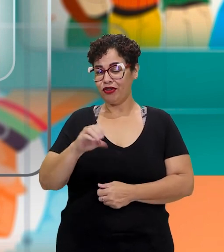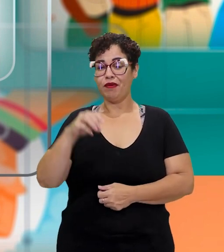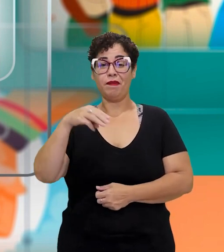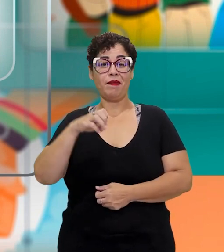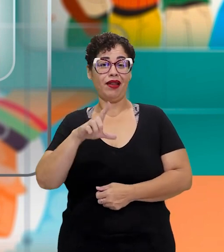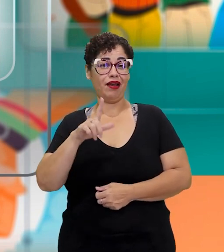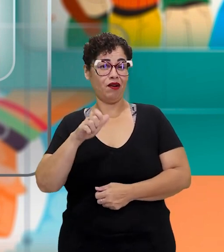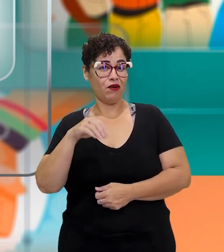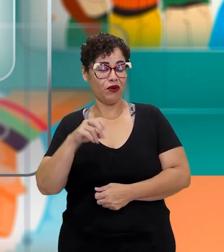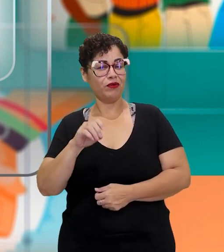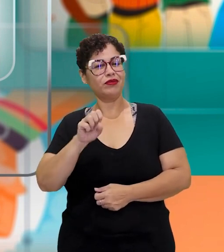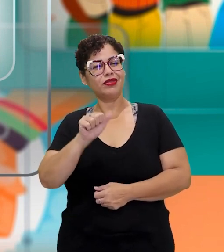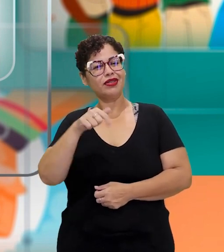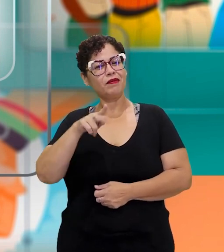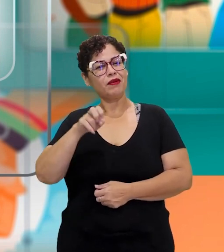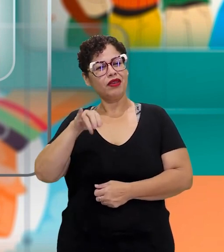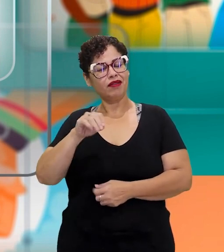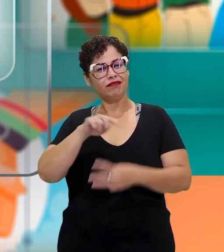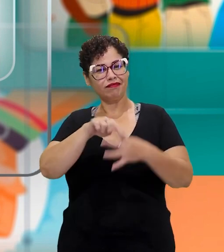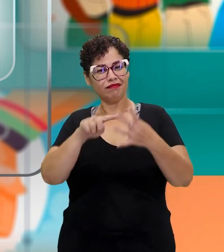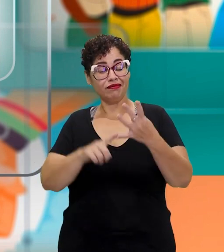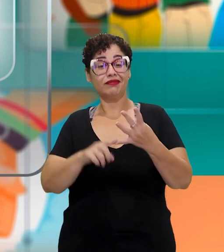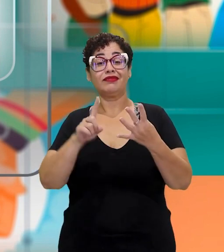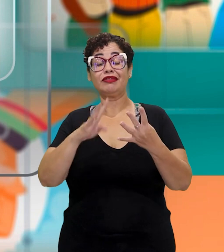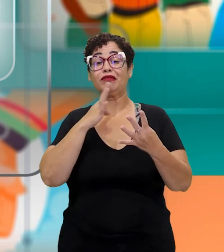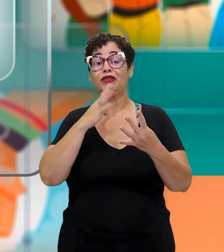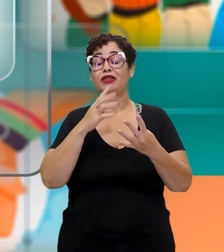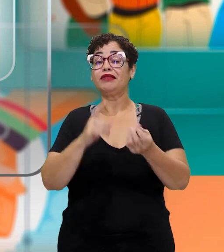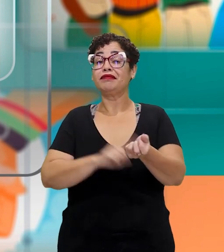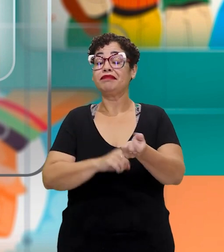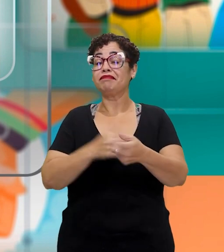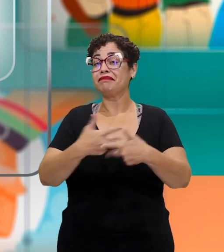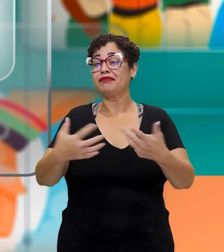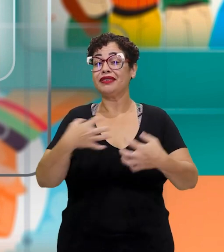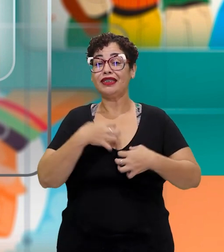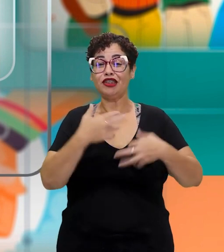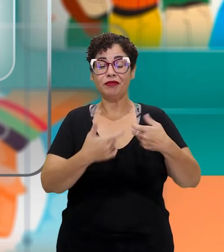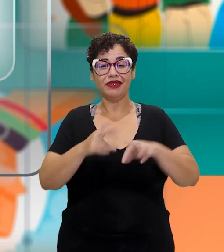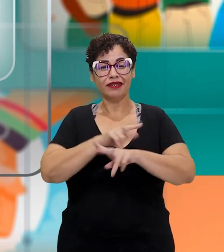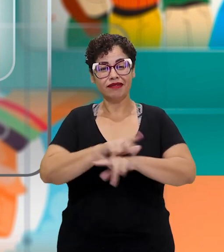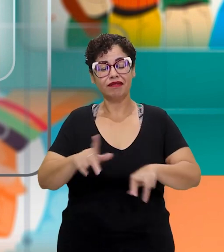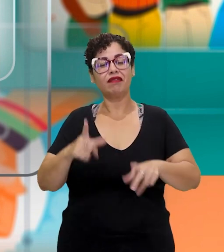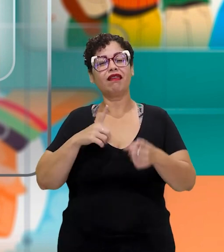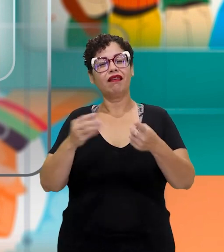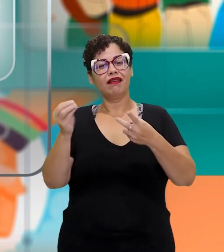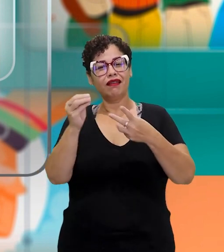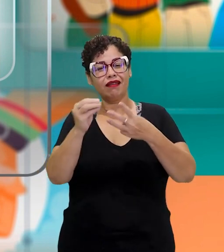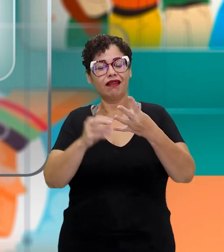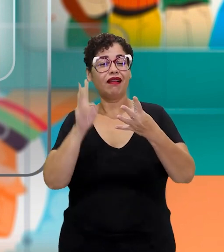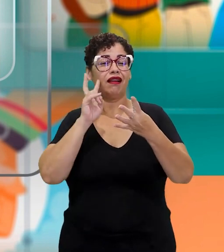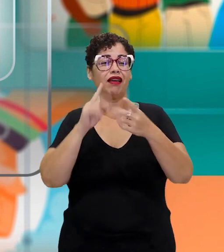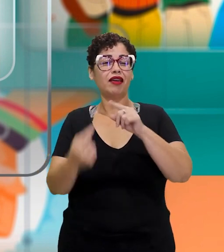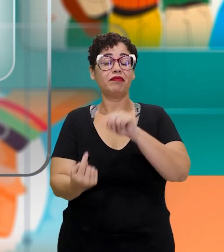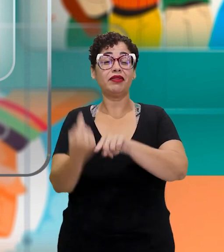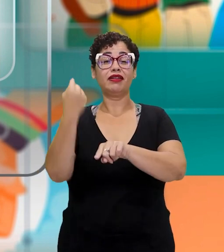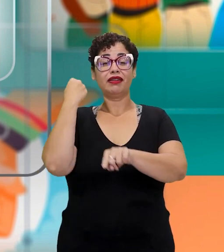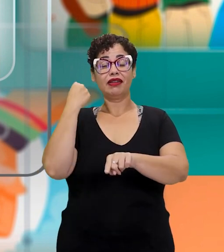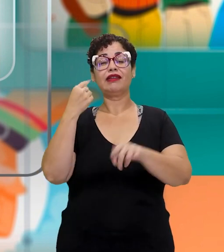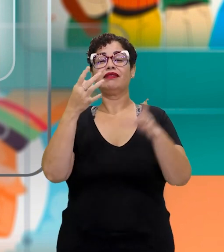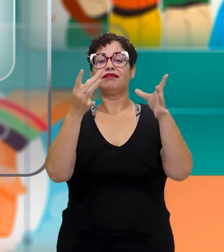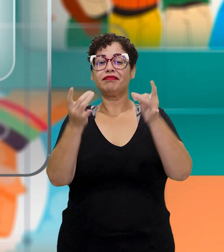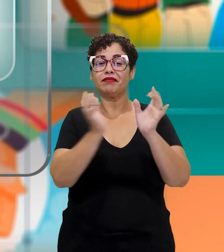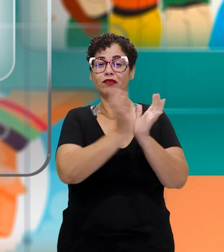fleumático, melancólico e sanguíneo, também conhecidos como os temperamentos clássicos, remontam à antiguidade e